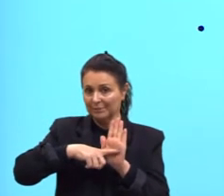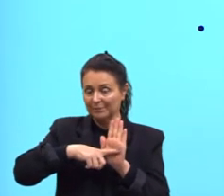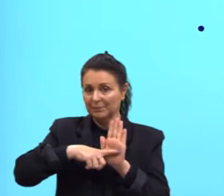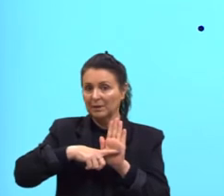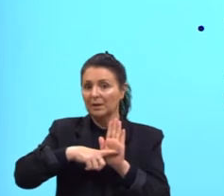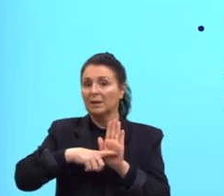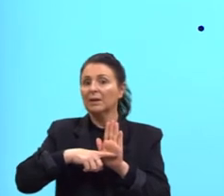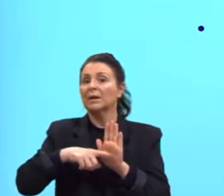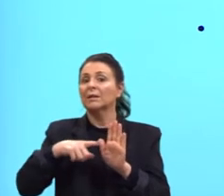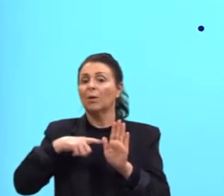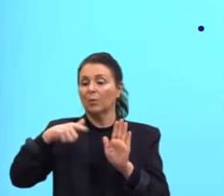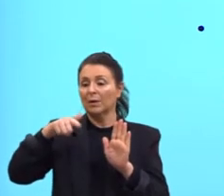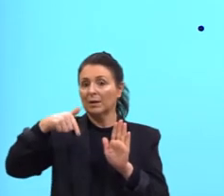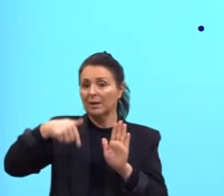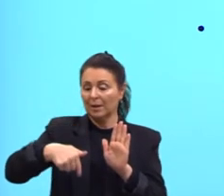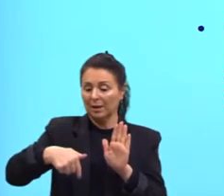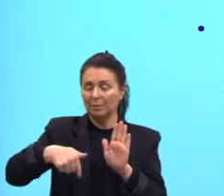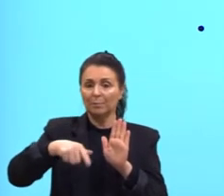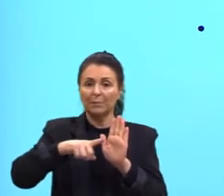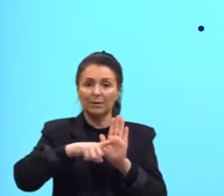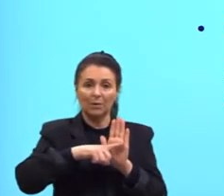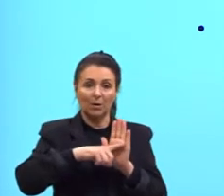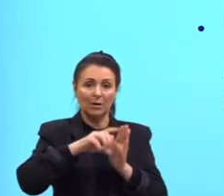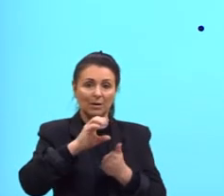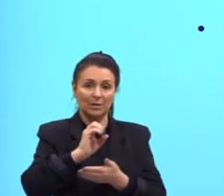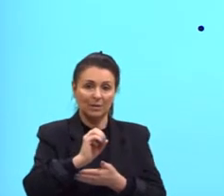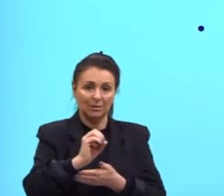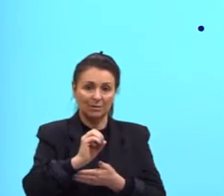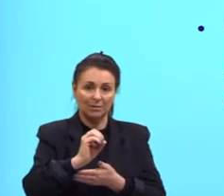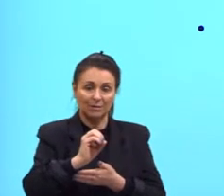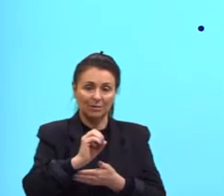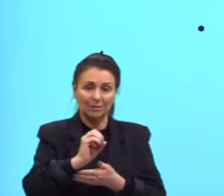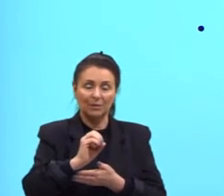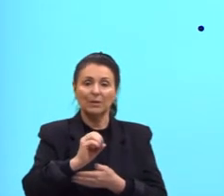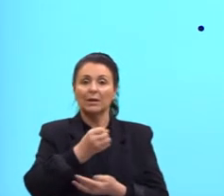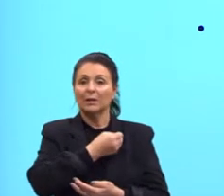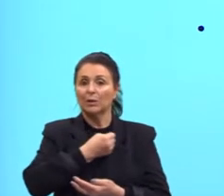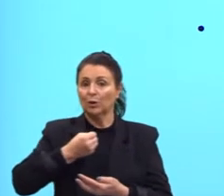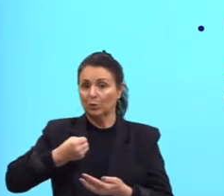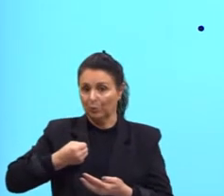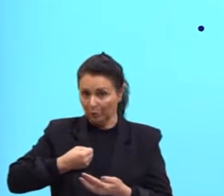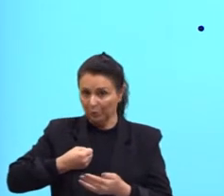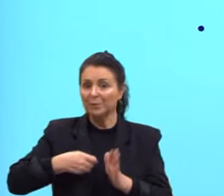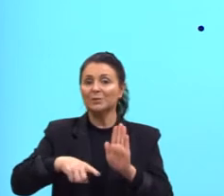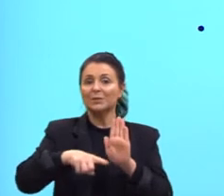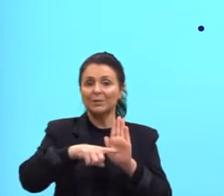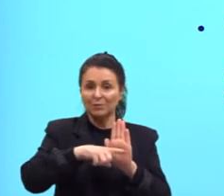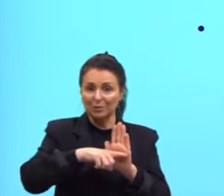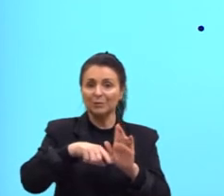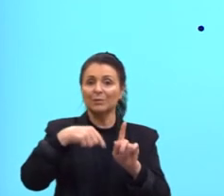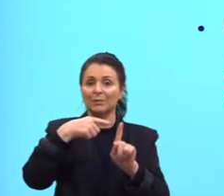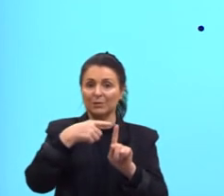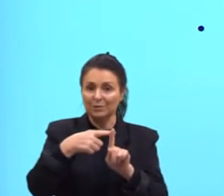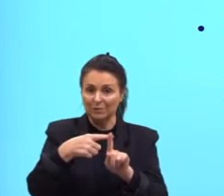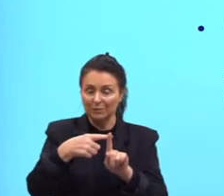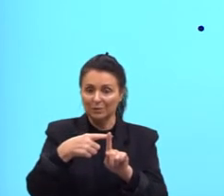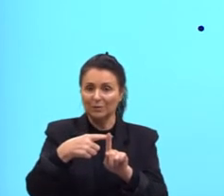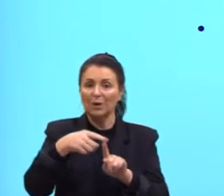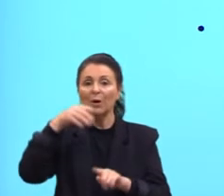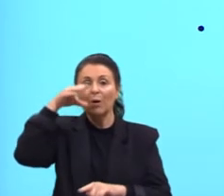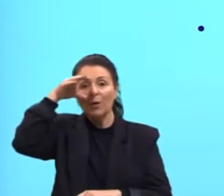que menor do que fizeram e ela é formado Então por números negativos e positivos